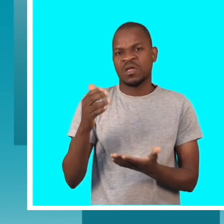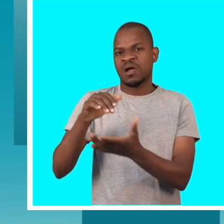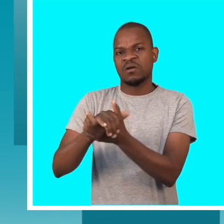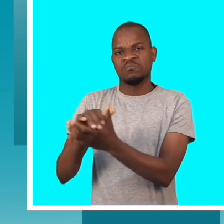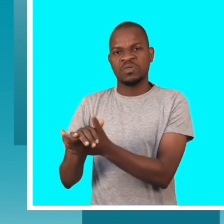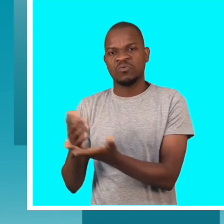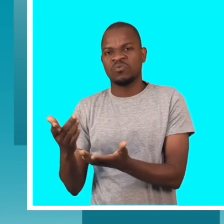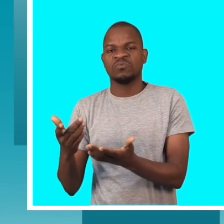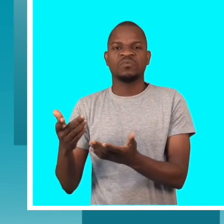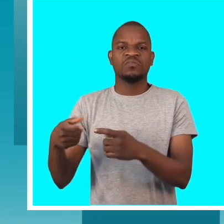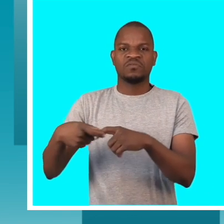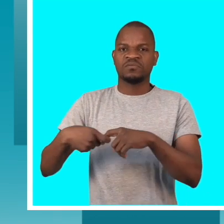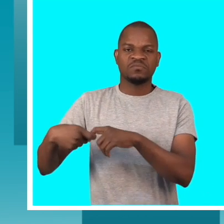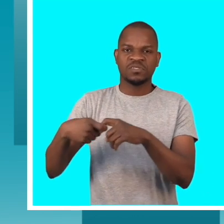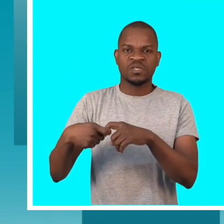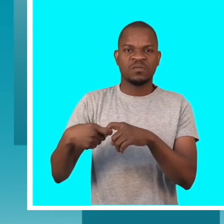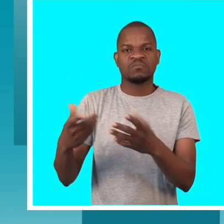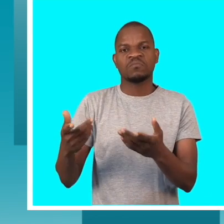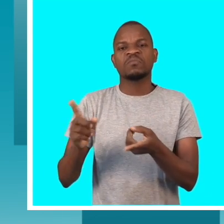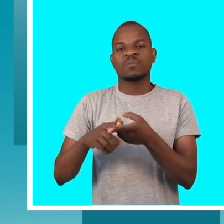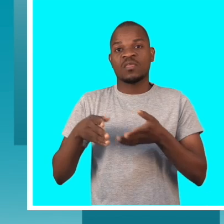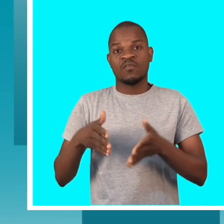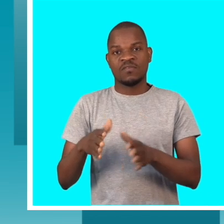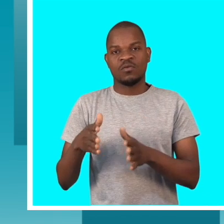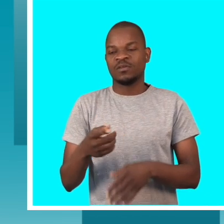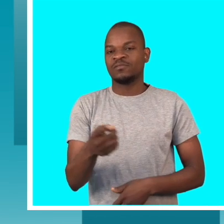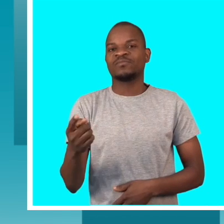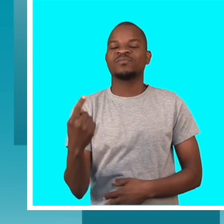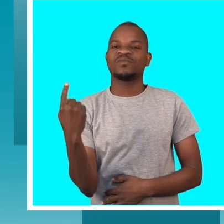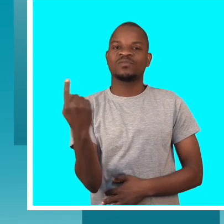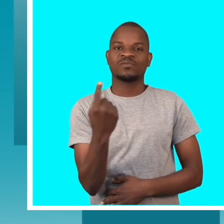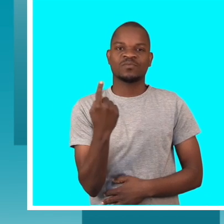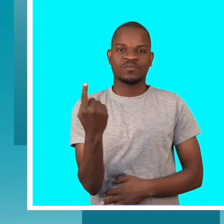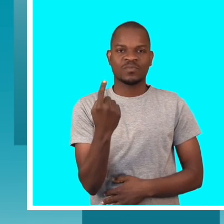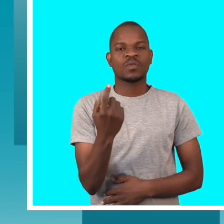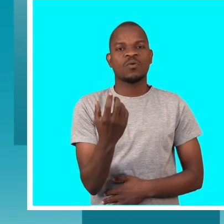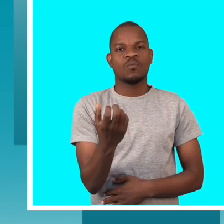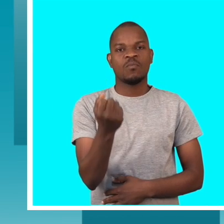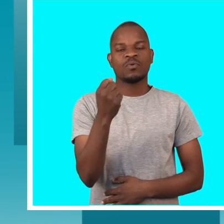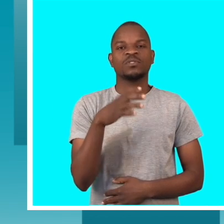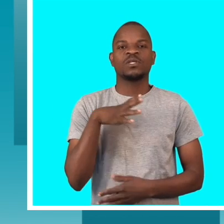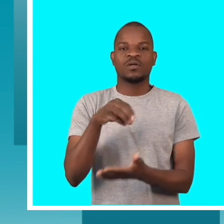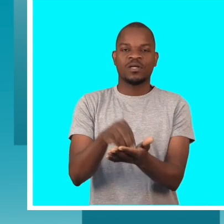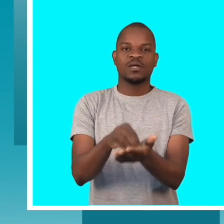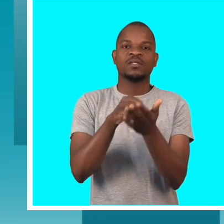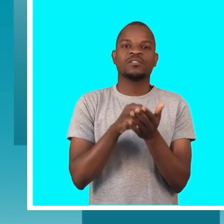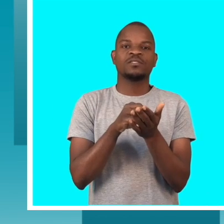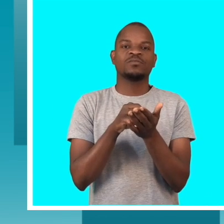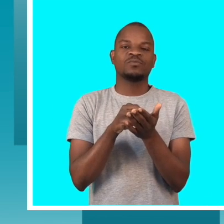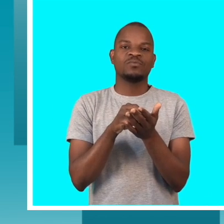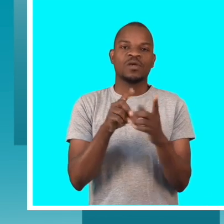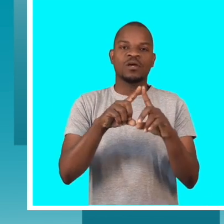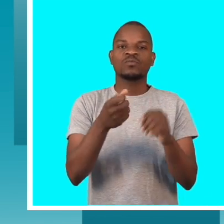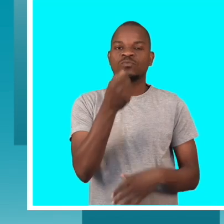seus parentes, os seus amigos, os seus filhos já vão poder ter acesso ao